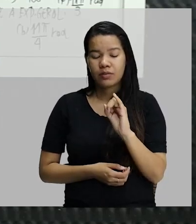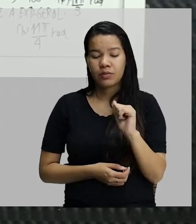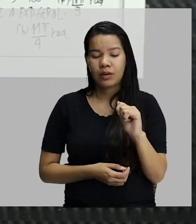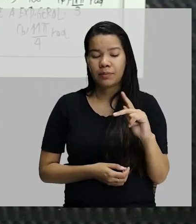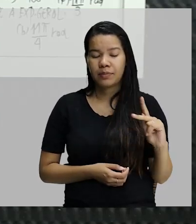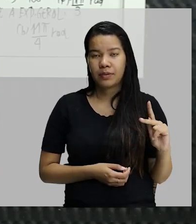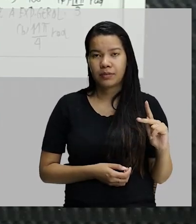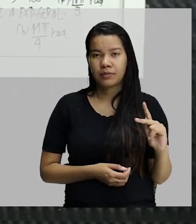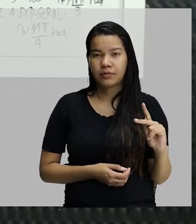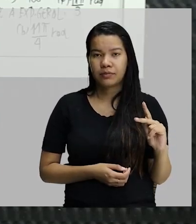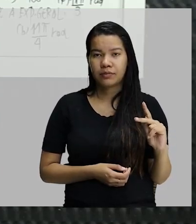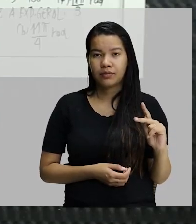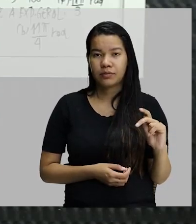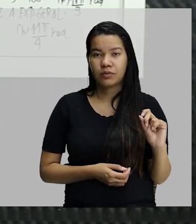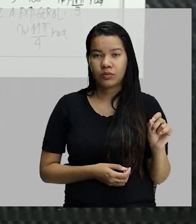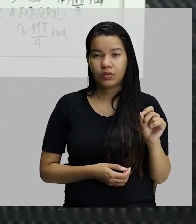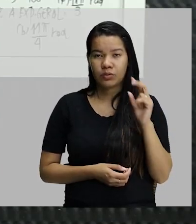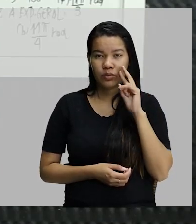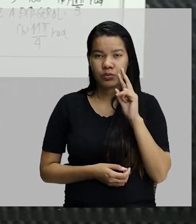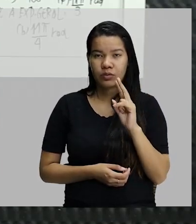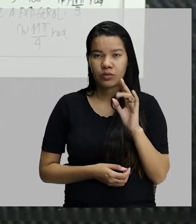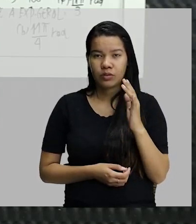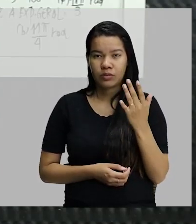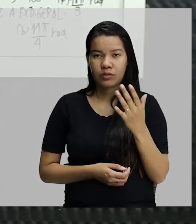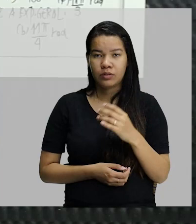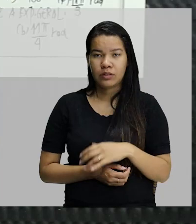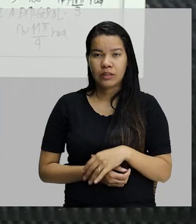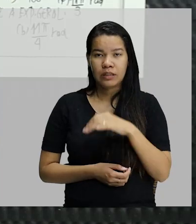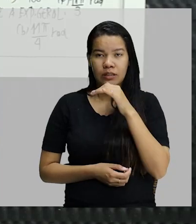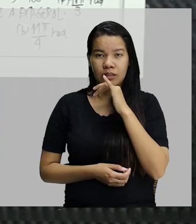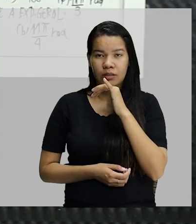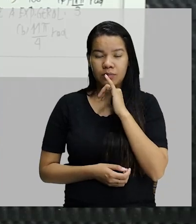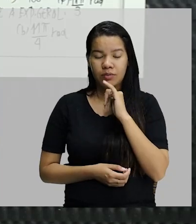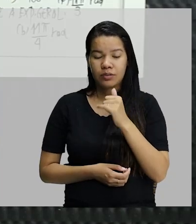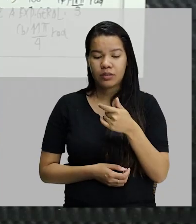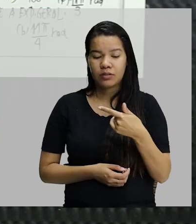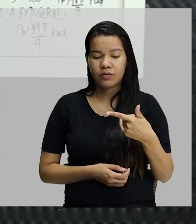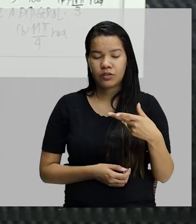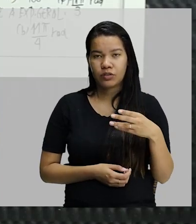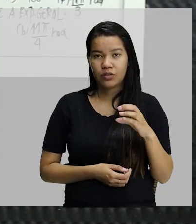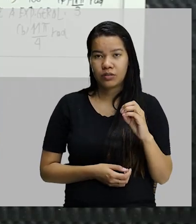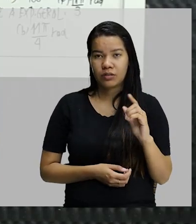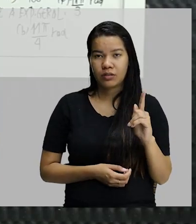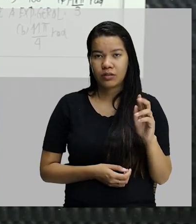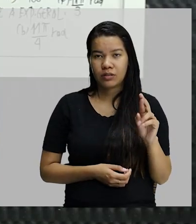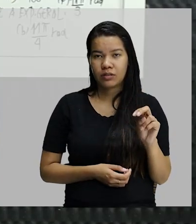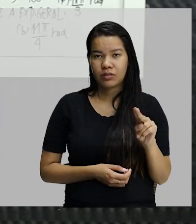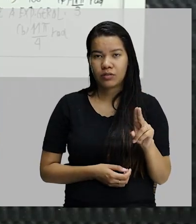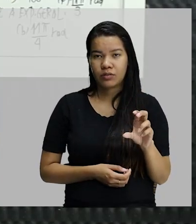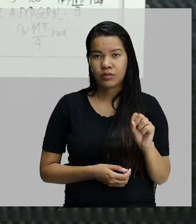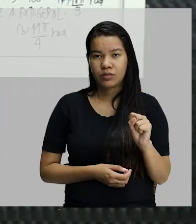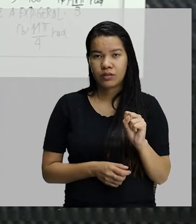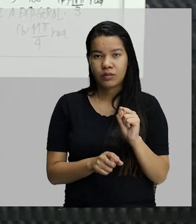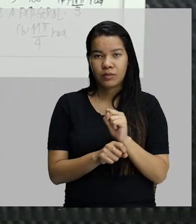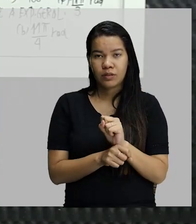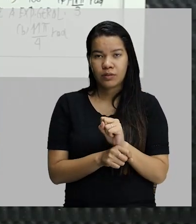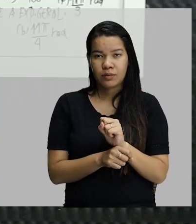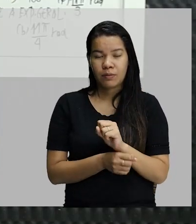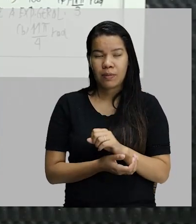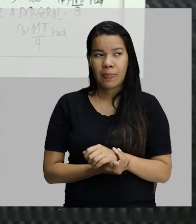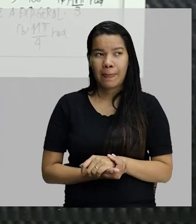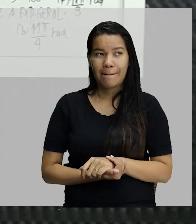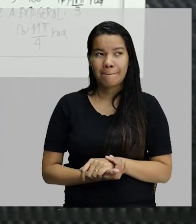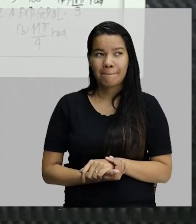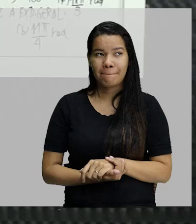ó o que aconteceu. Está aqui, vamos supor que aqui seja o arco de 120 graus. Aí parou bem aqui. Esse aqui